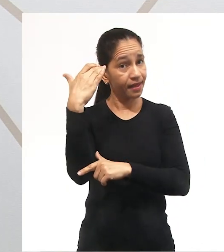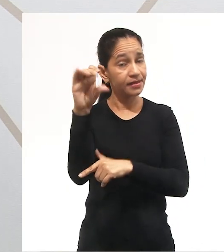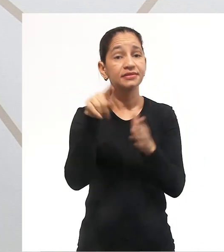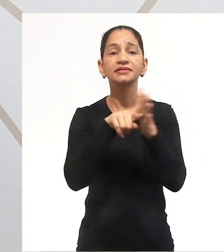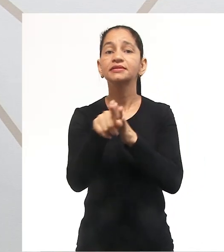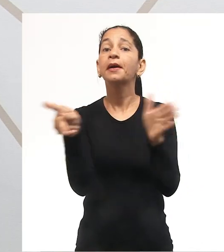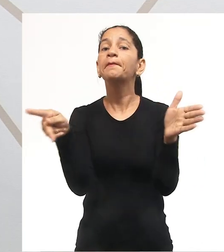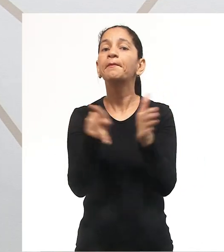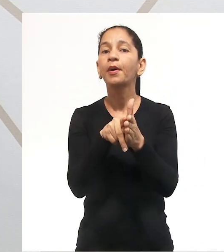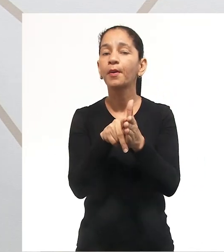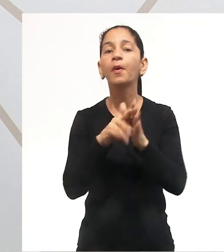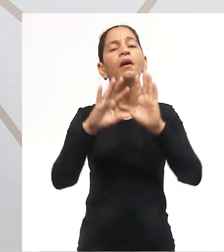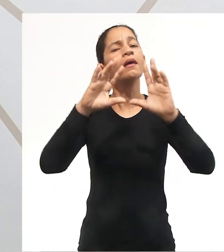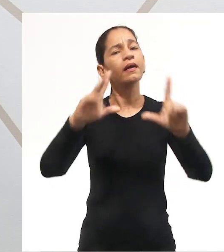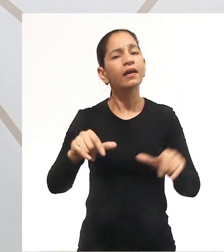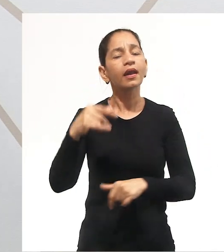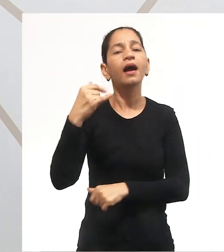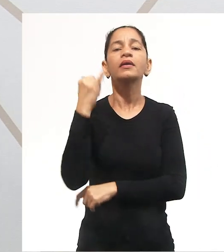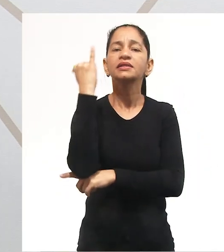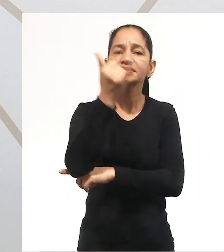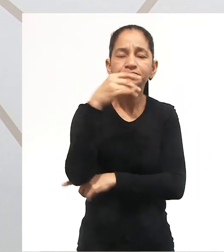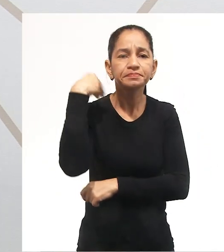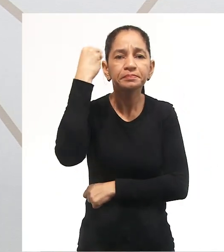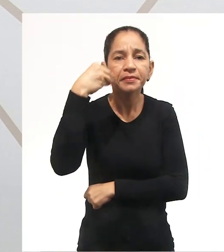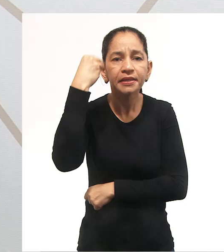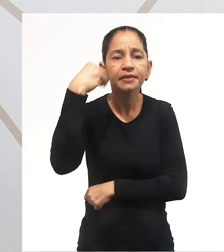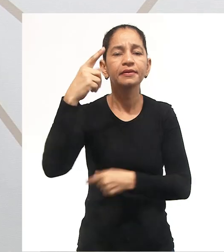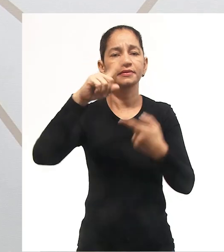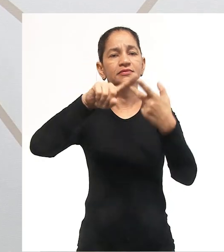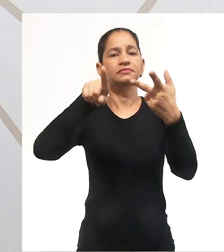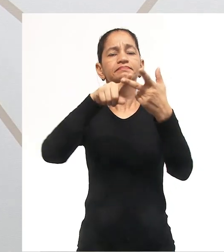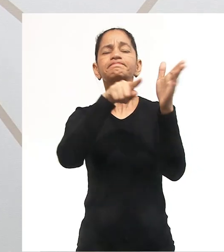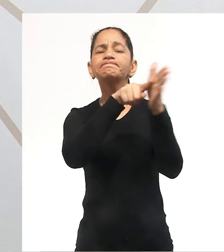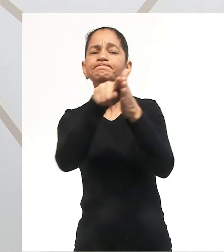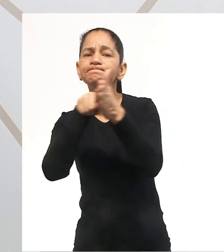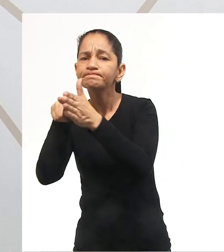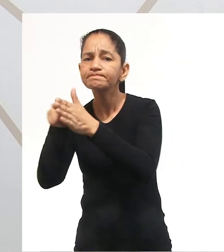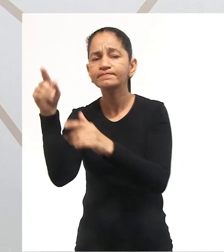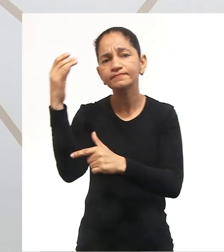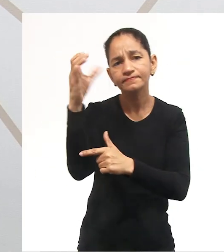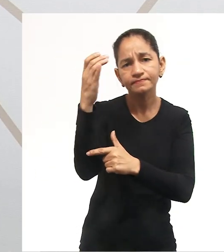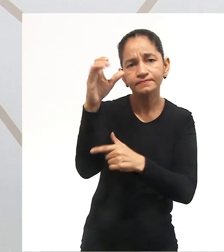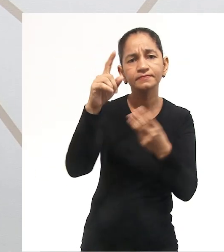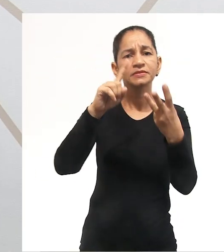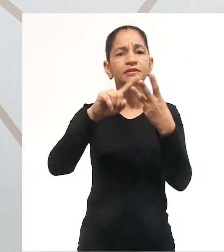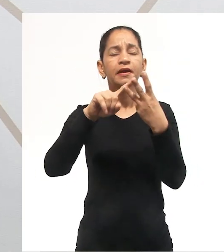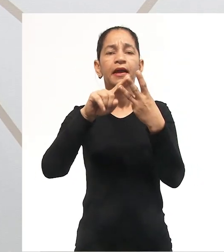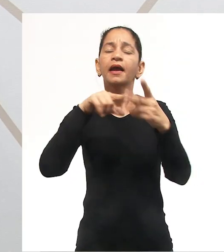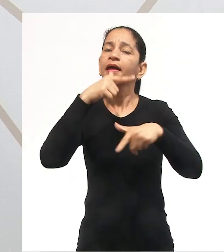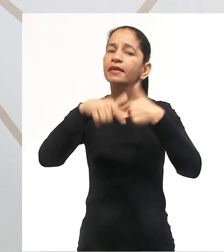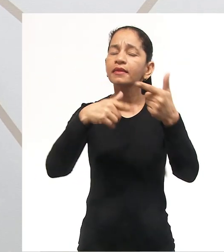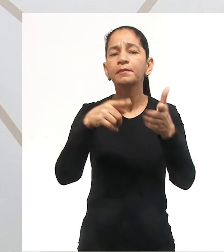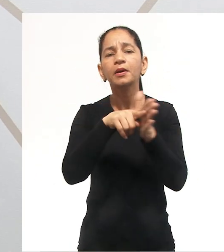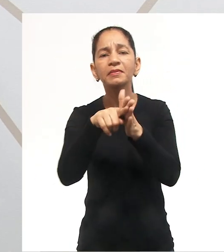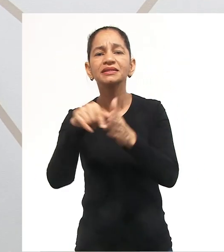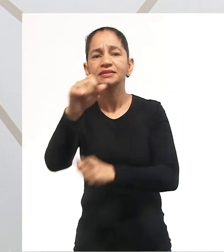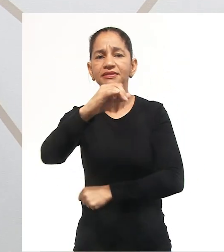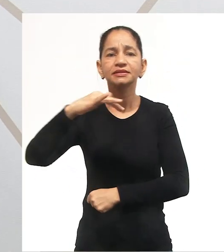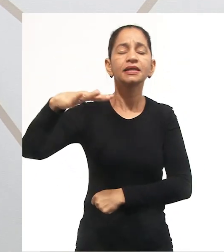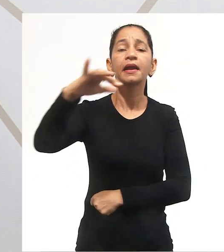um evento que trabalha com relatos de experiência, com pesquisas científicas, com trabalhos,